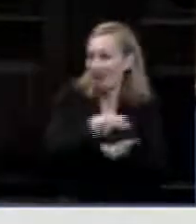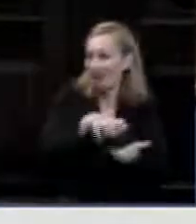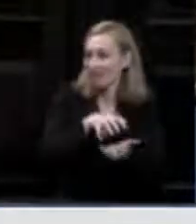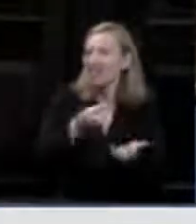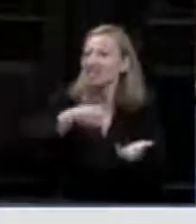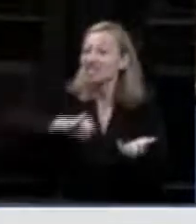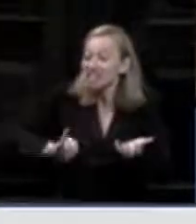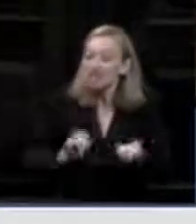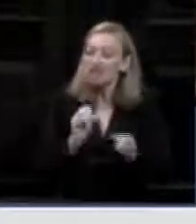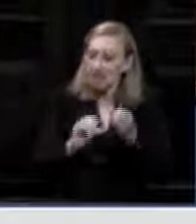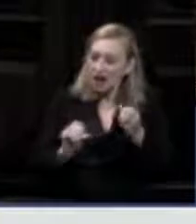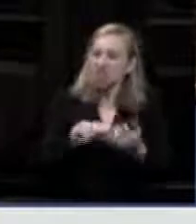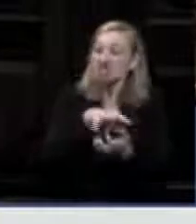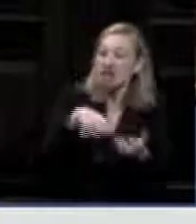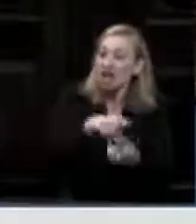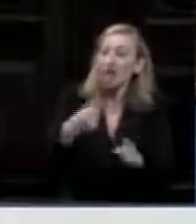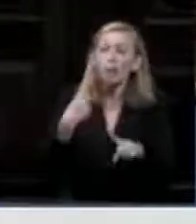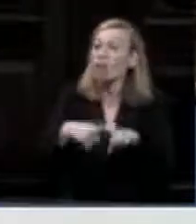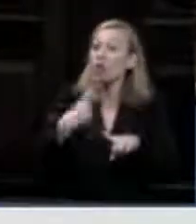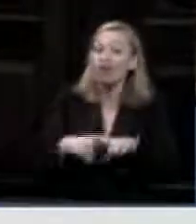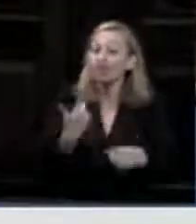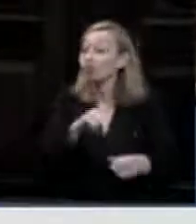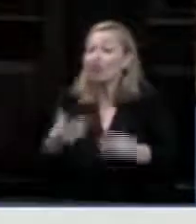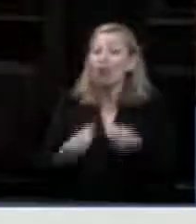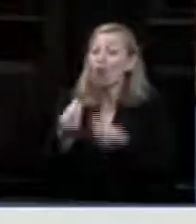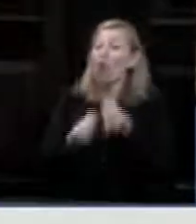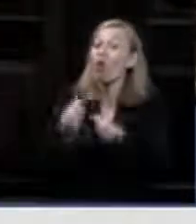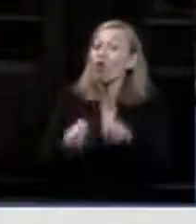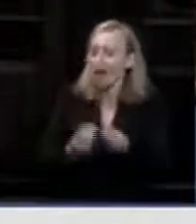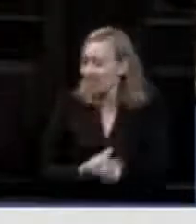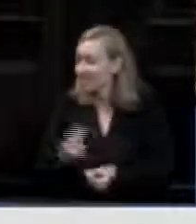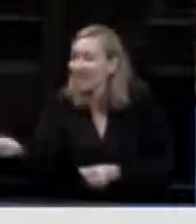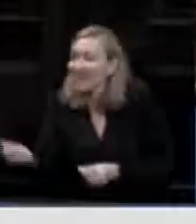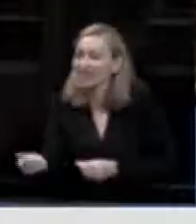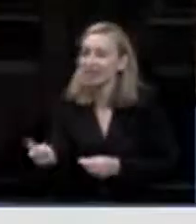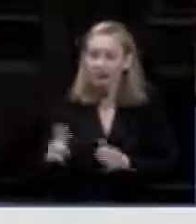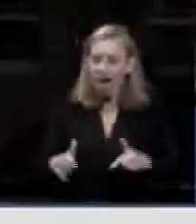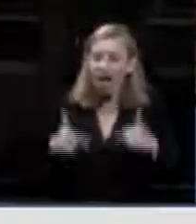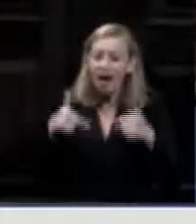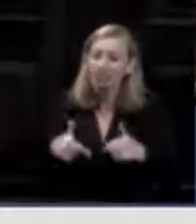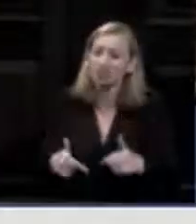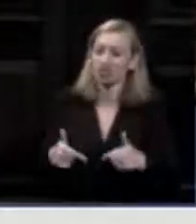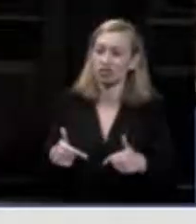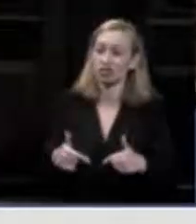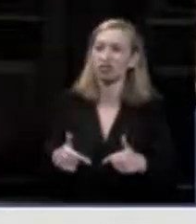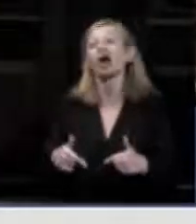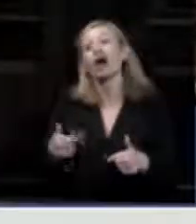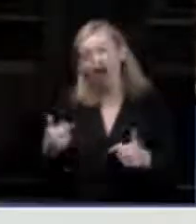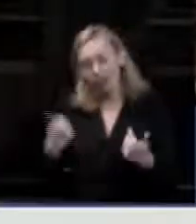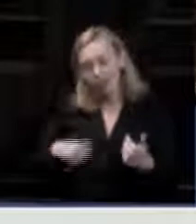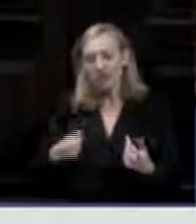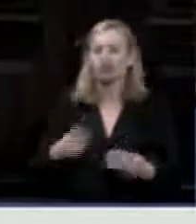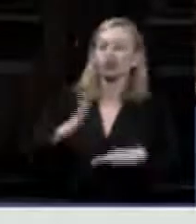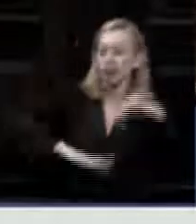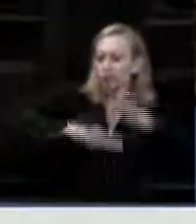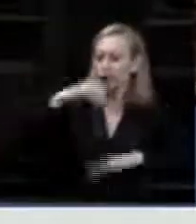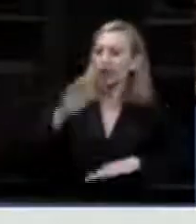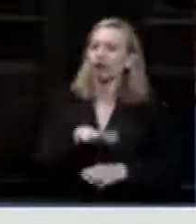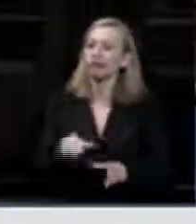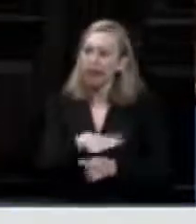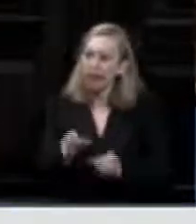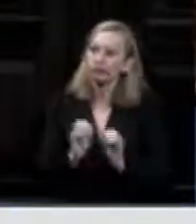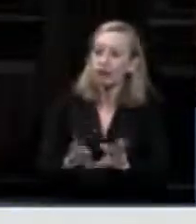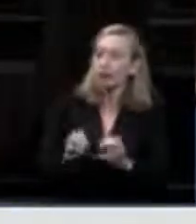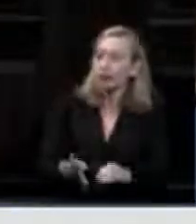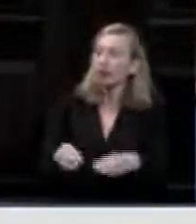se esgotou e não há mais saídas para poder avançar. E aí o profissional de educação não tem